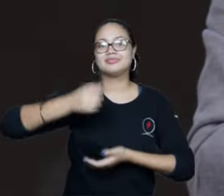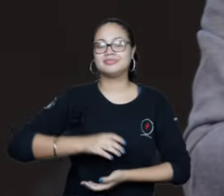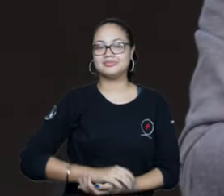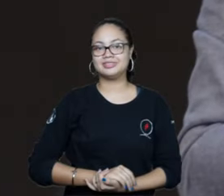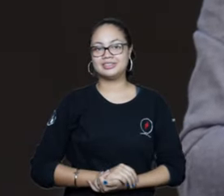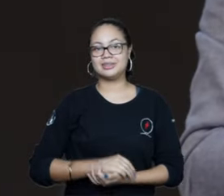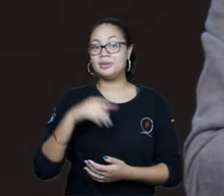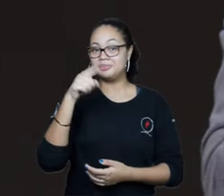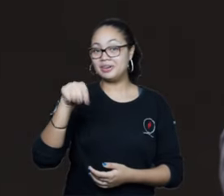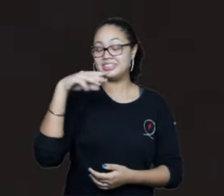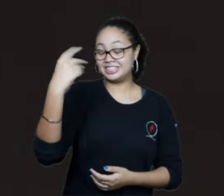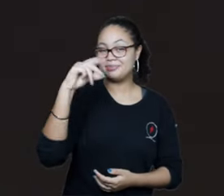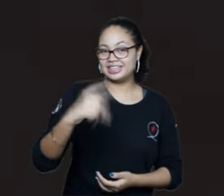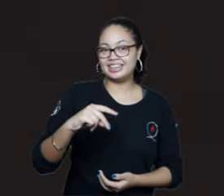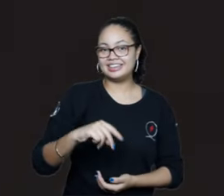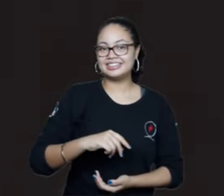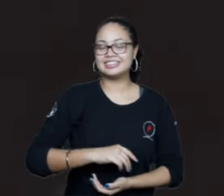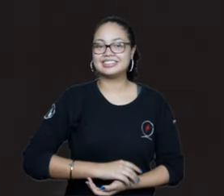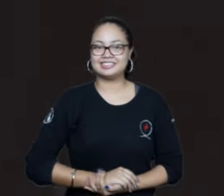para você bater